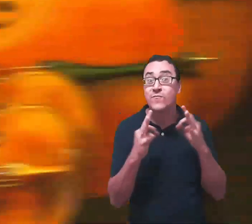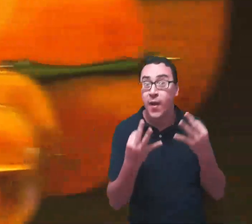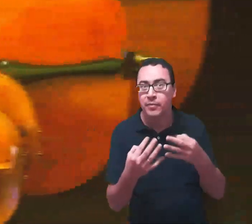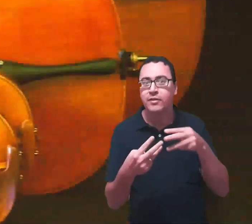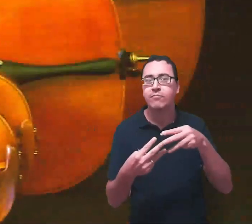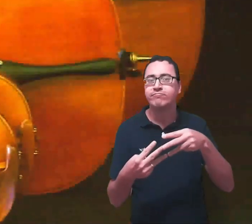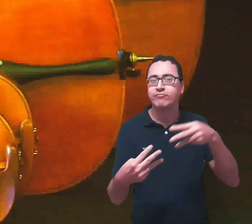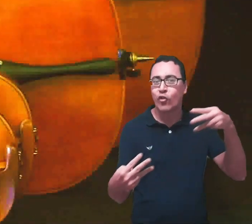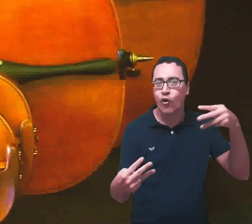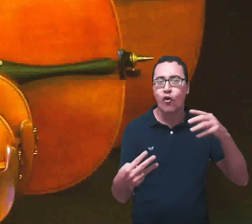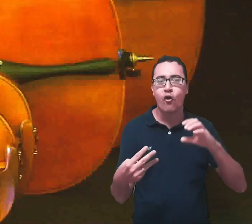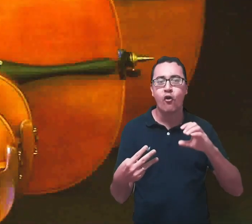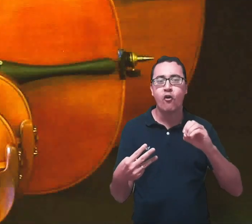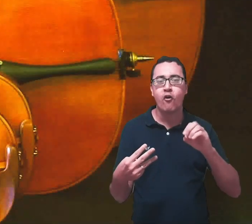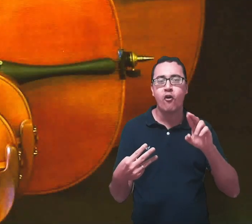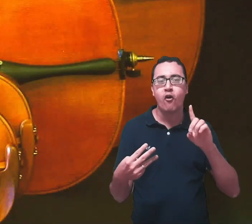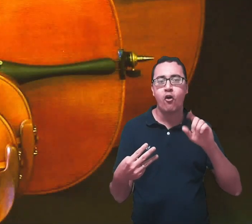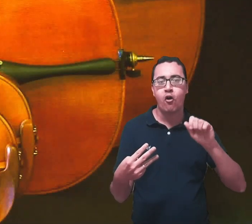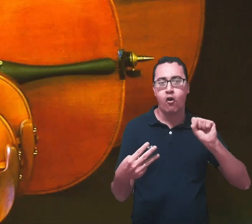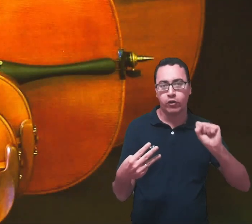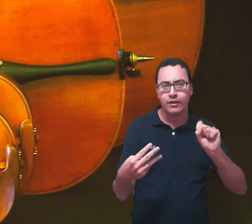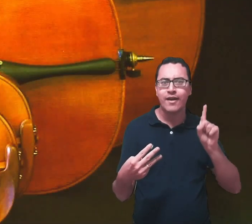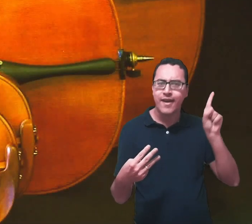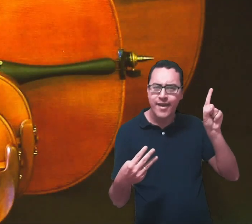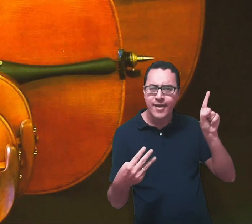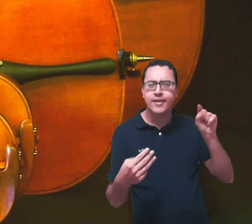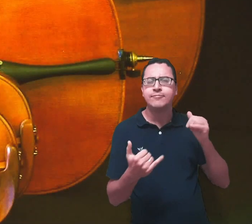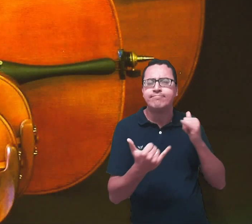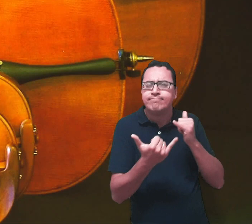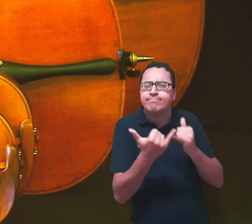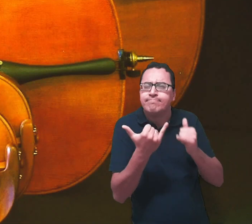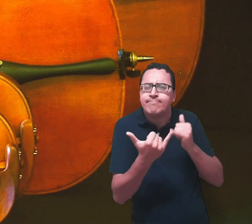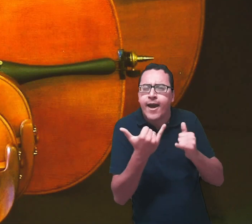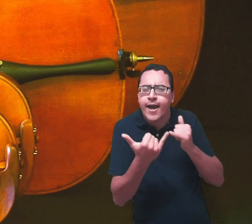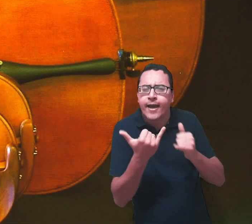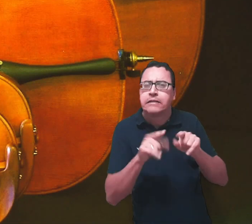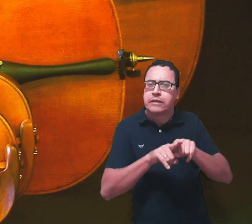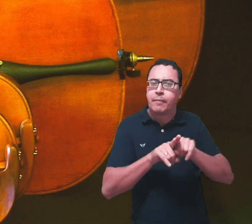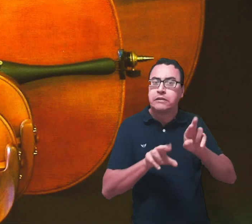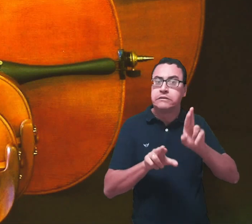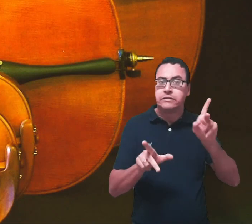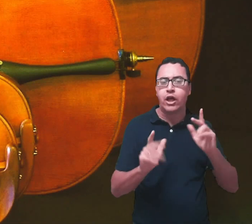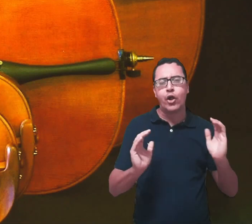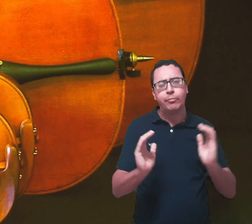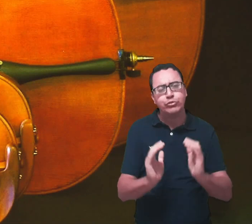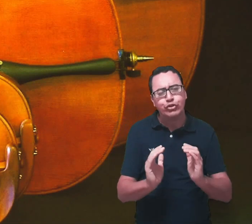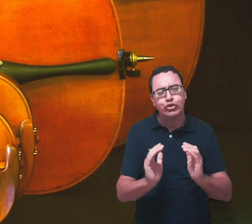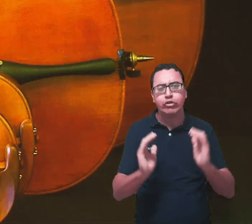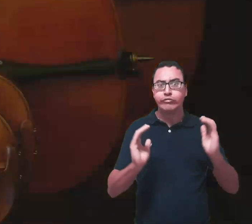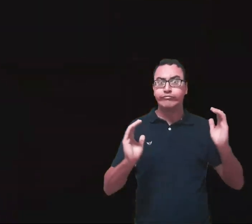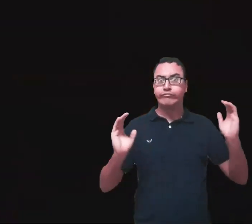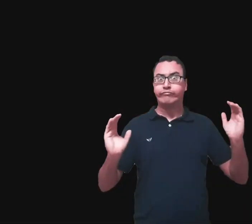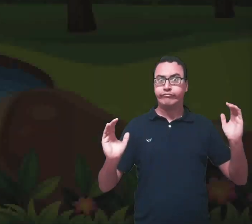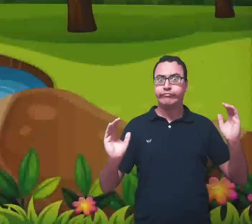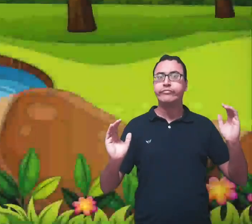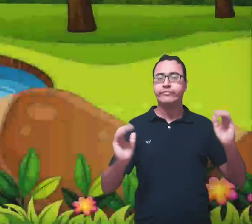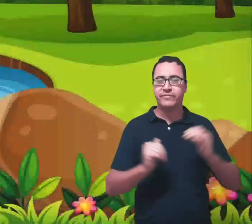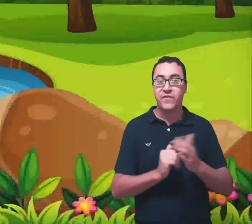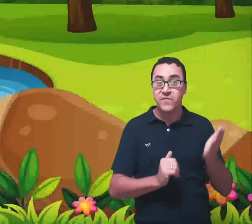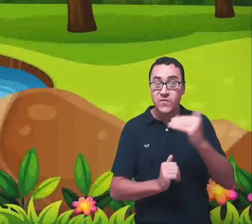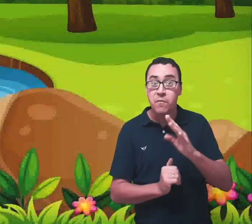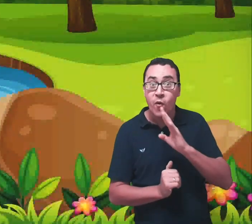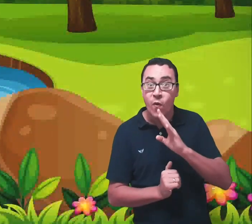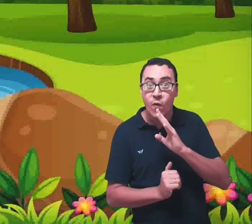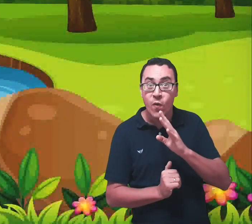cordas. Entre eles há muitas semelhanças, mas também algumas diferenças, indo do pequenininho até o grandão.